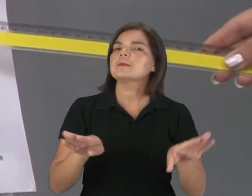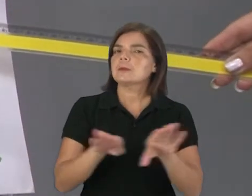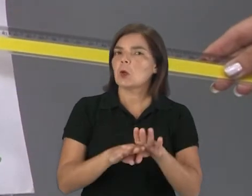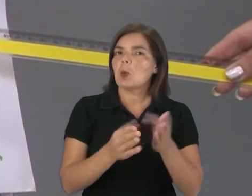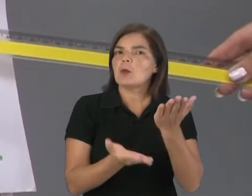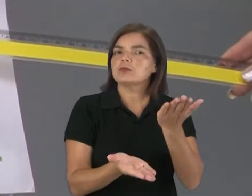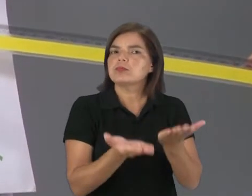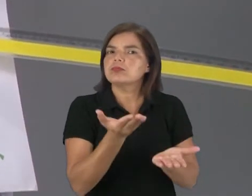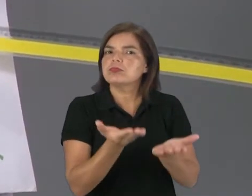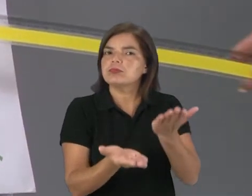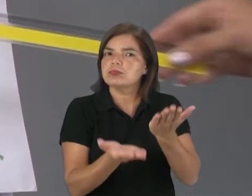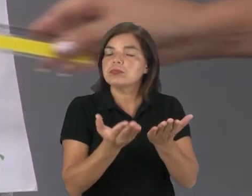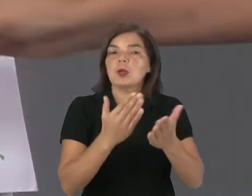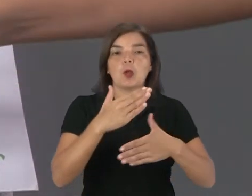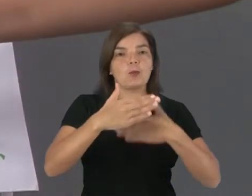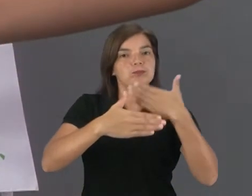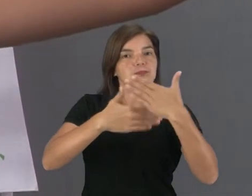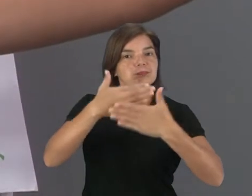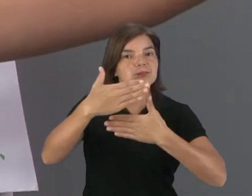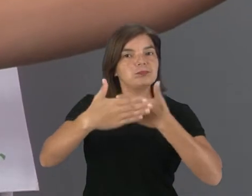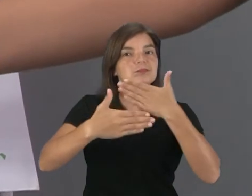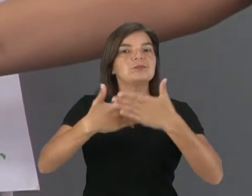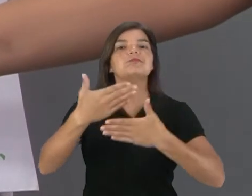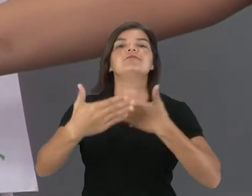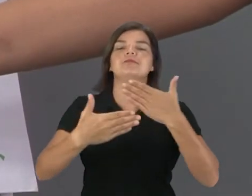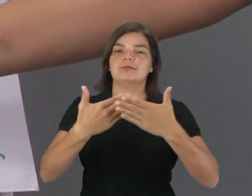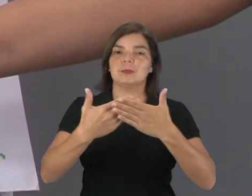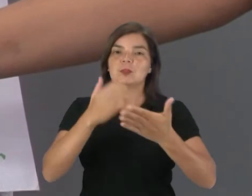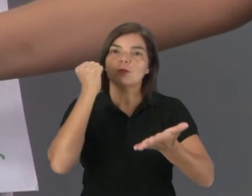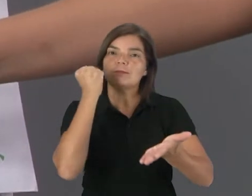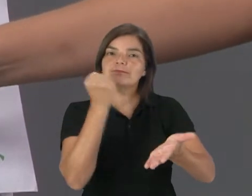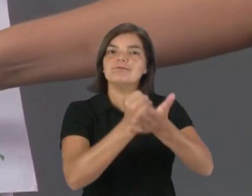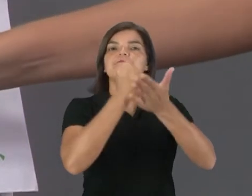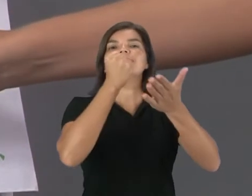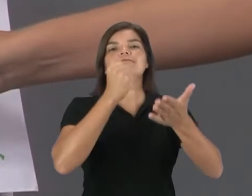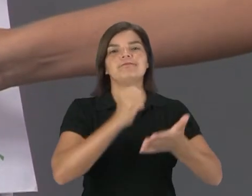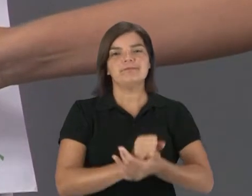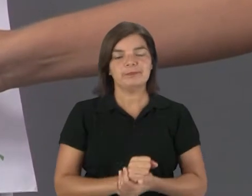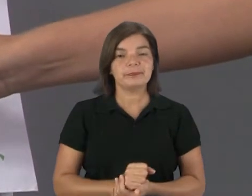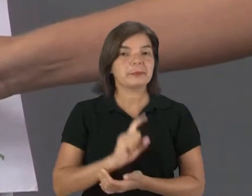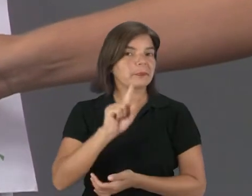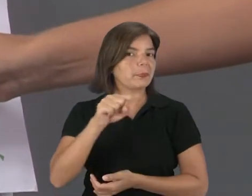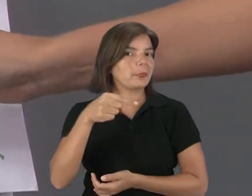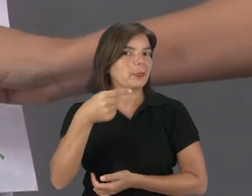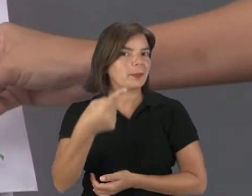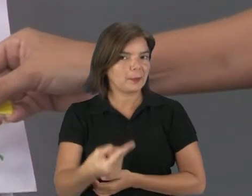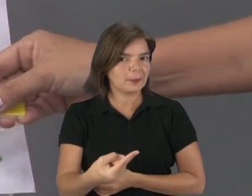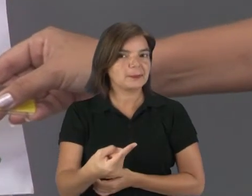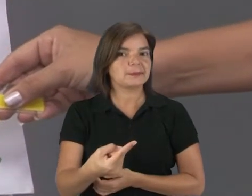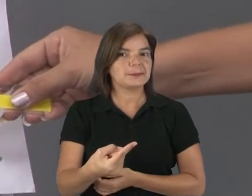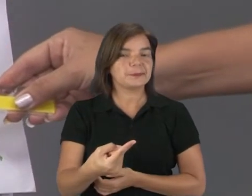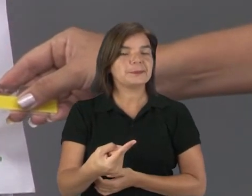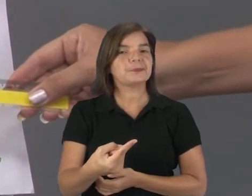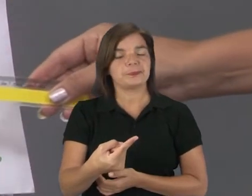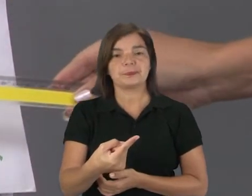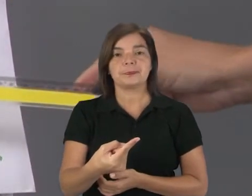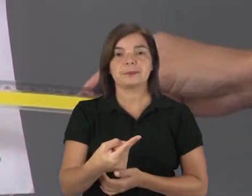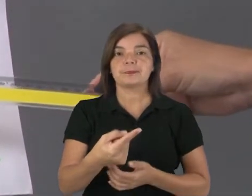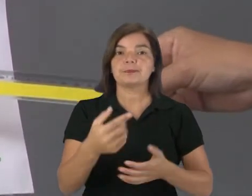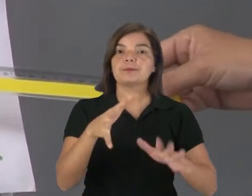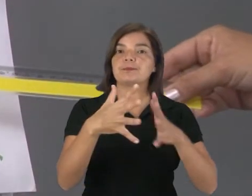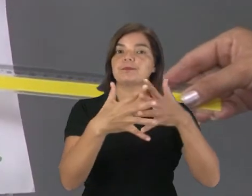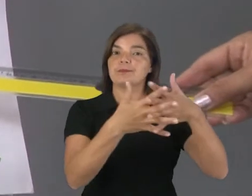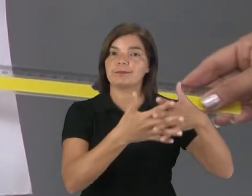pesagem, embalagem e etiquetagem. Após isso, os